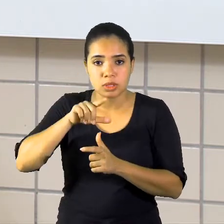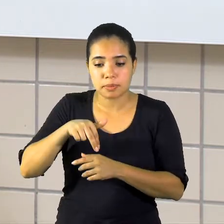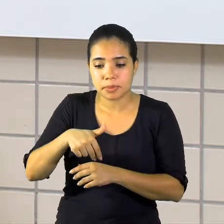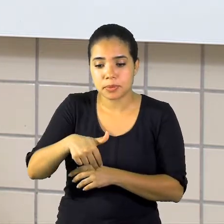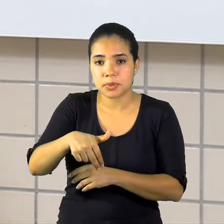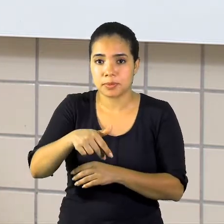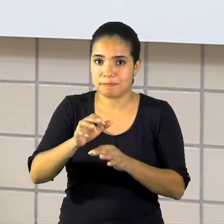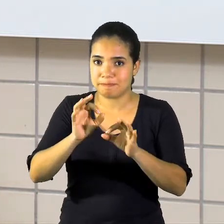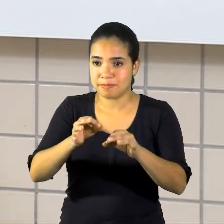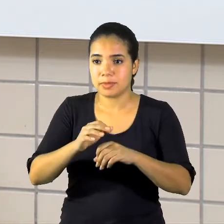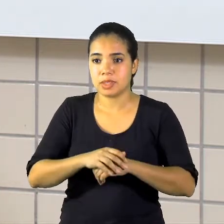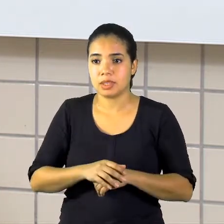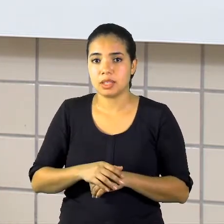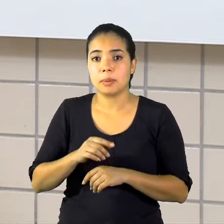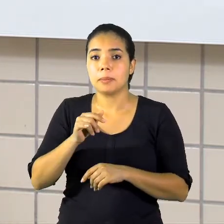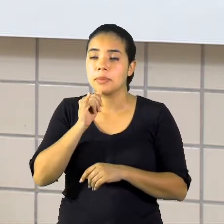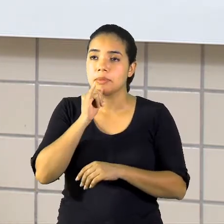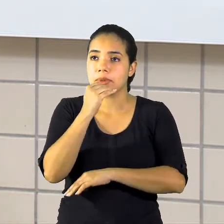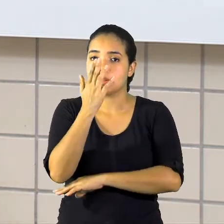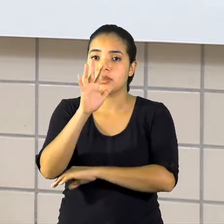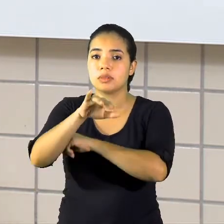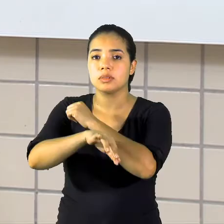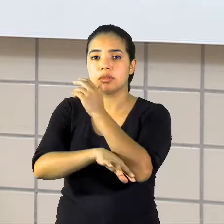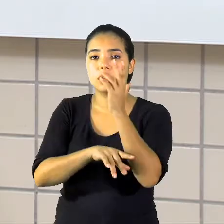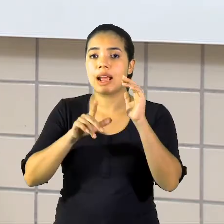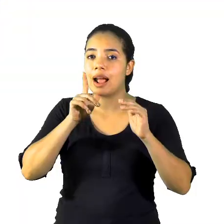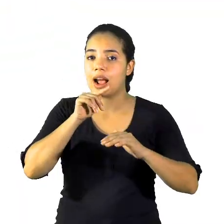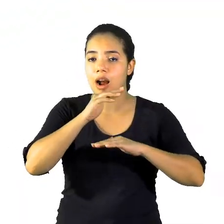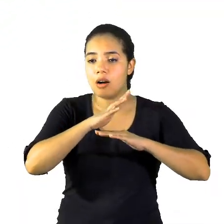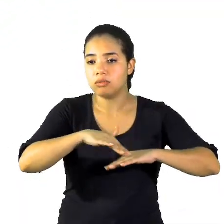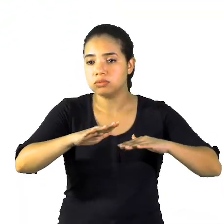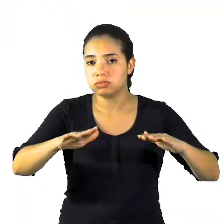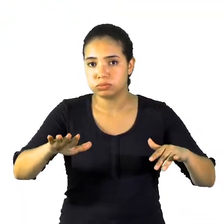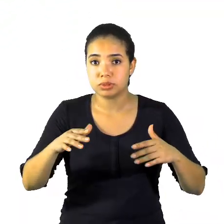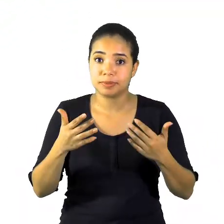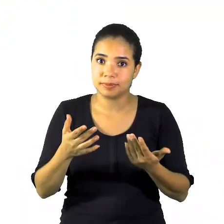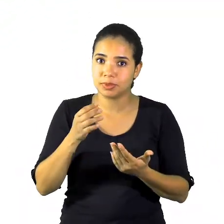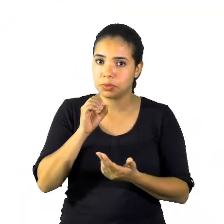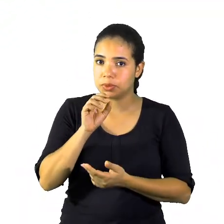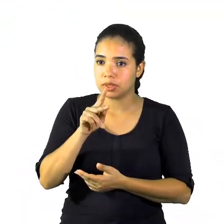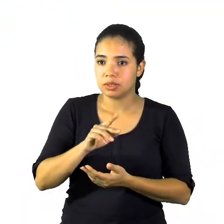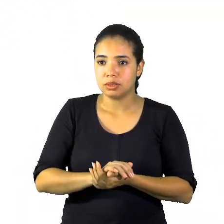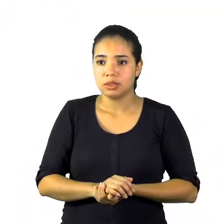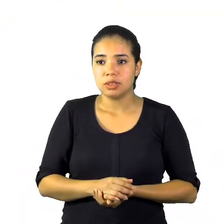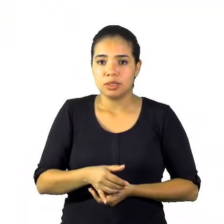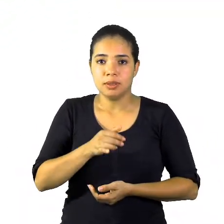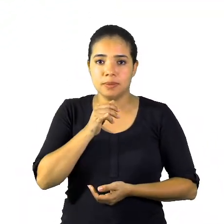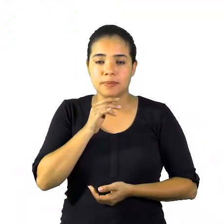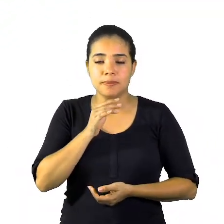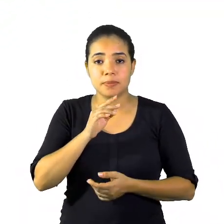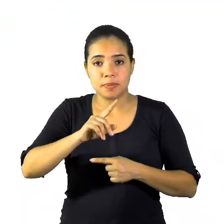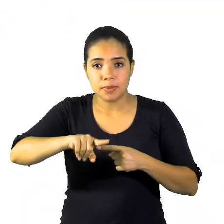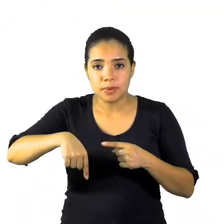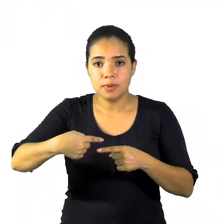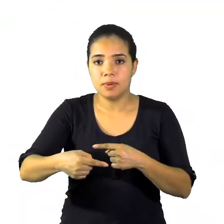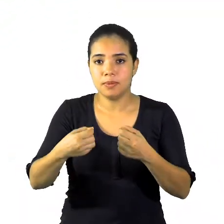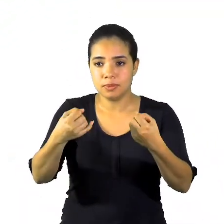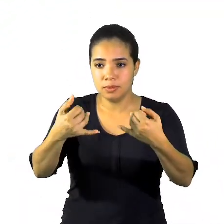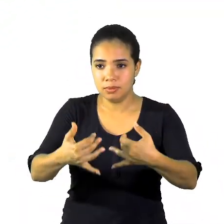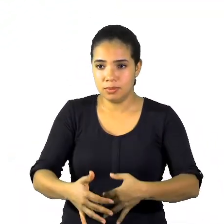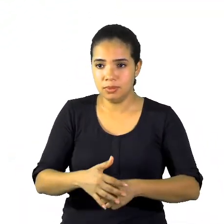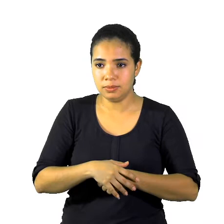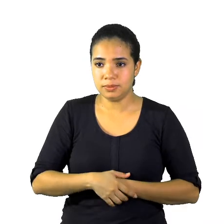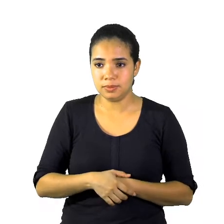certo? Como, por exemplo, floresta, alto mar, ok? Vamos para a nossa próxima definição.